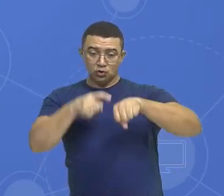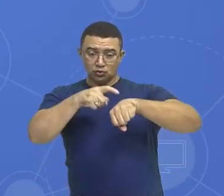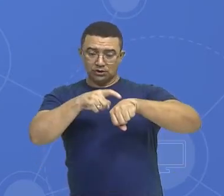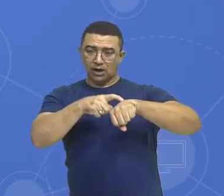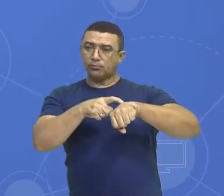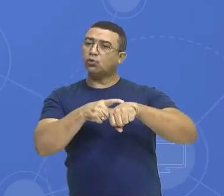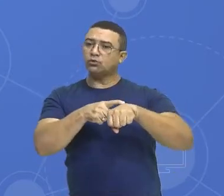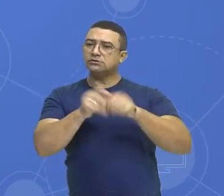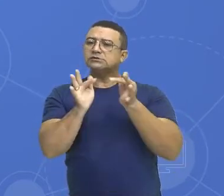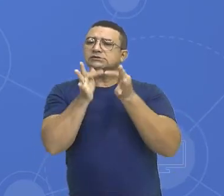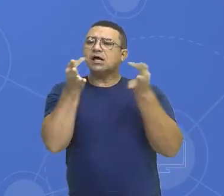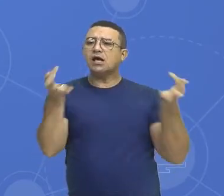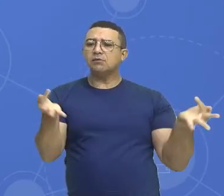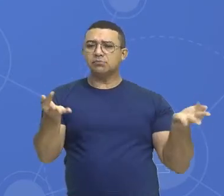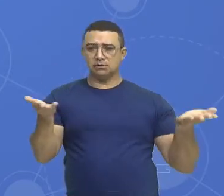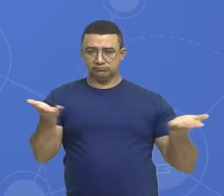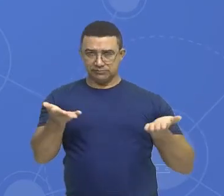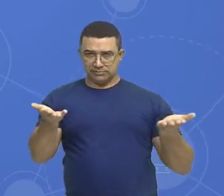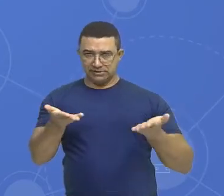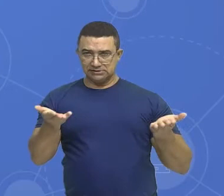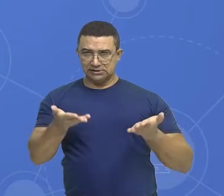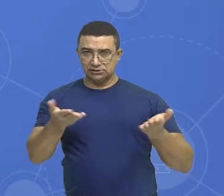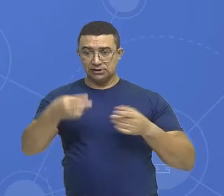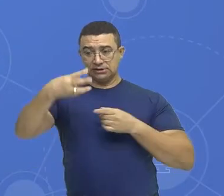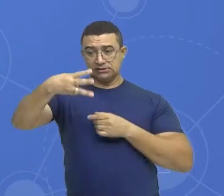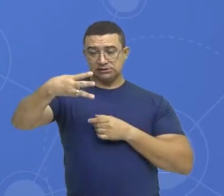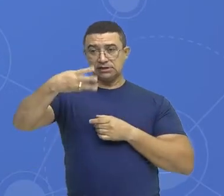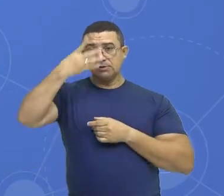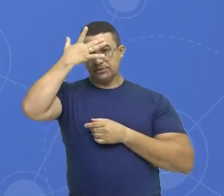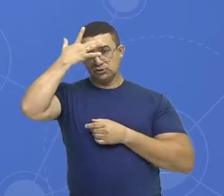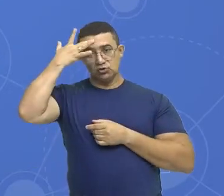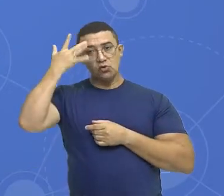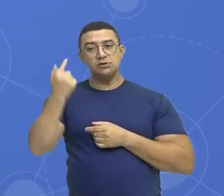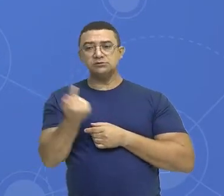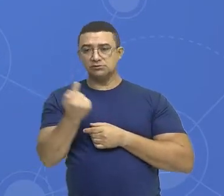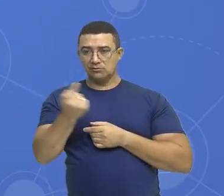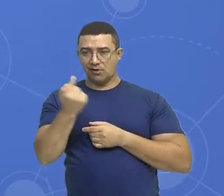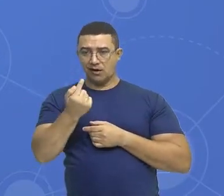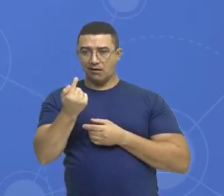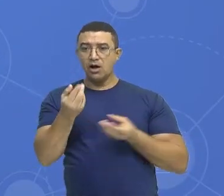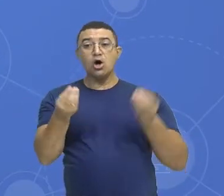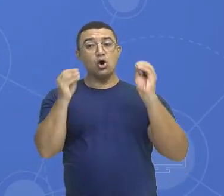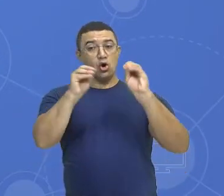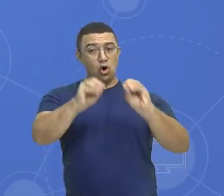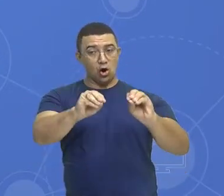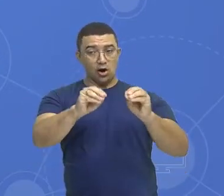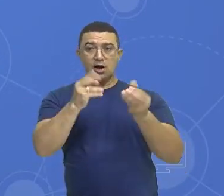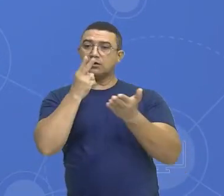tá? Conjugado com terceira pessoa do singular, eu devo sempre que colocar um s. O meu